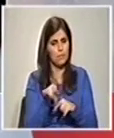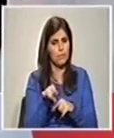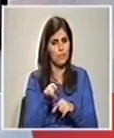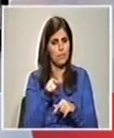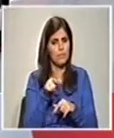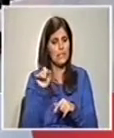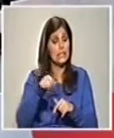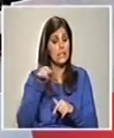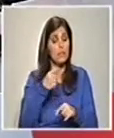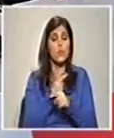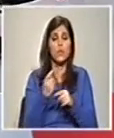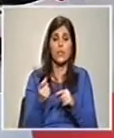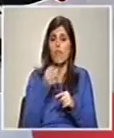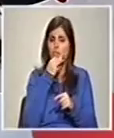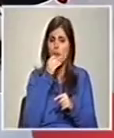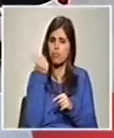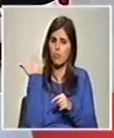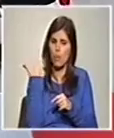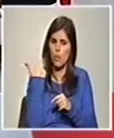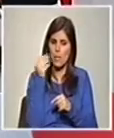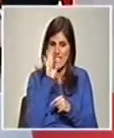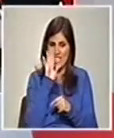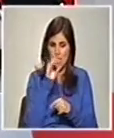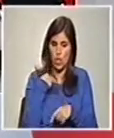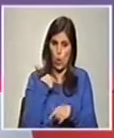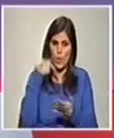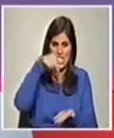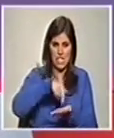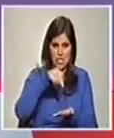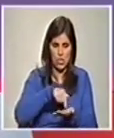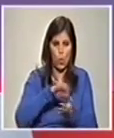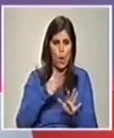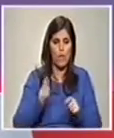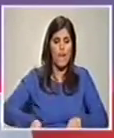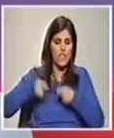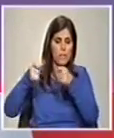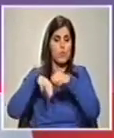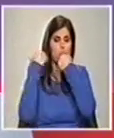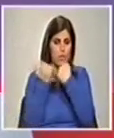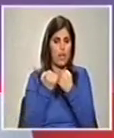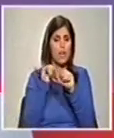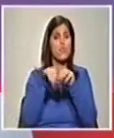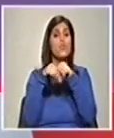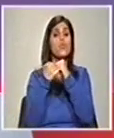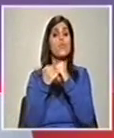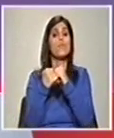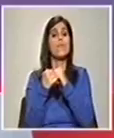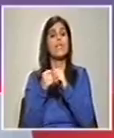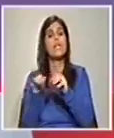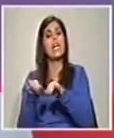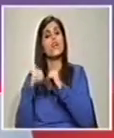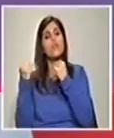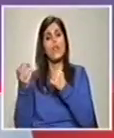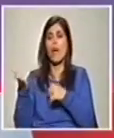porque era aquilo de que falávamos há pouco. Se eu vou exigir, quando faço investimento social, que a sociedade me reporte a um